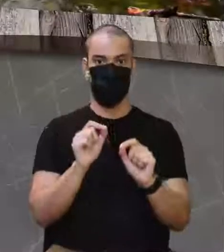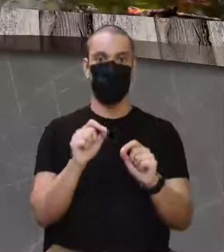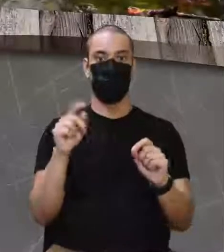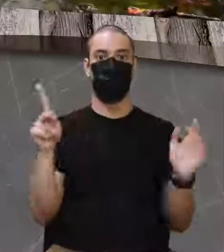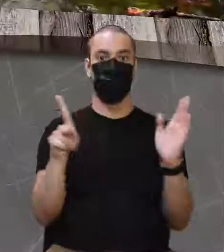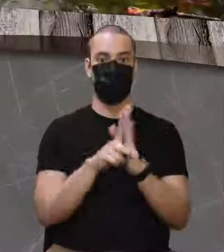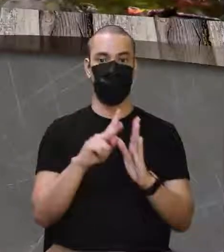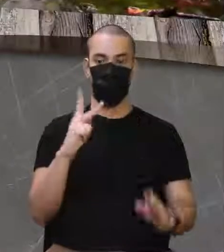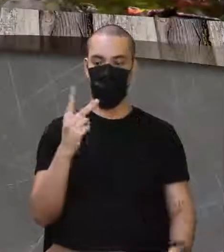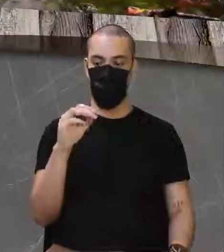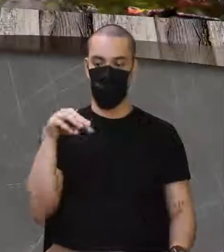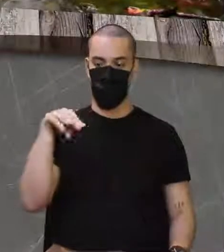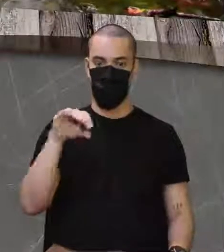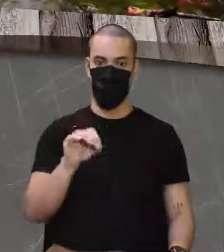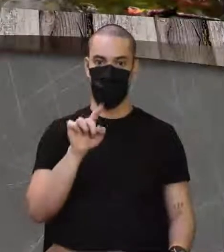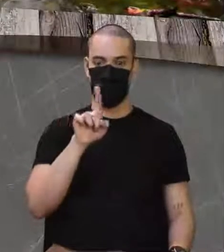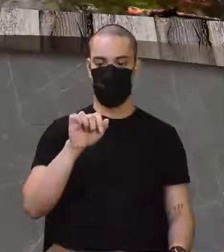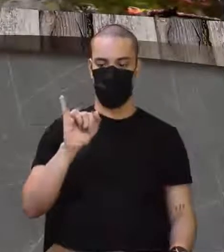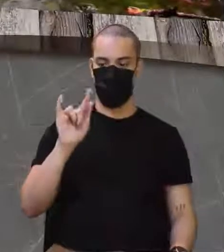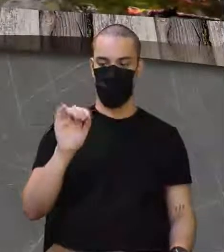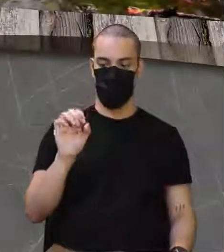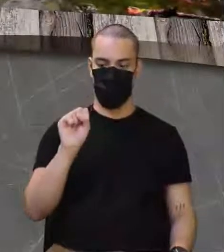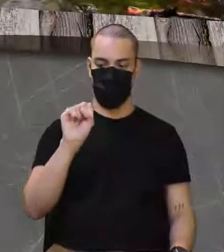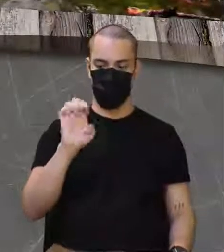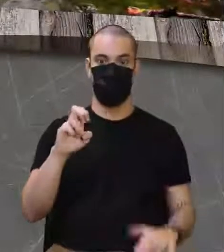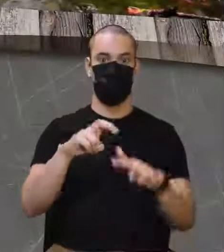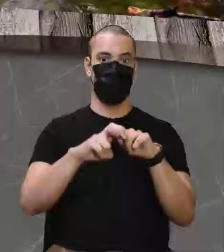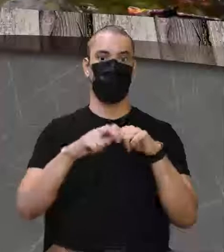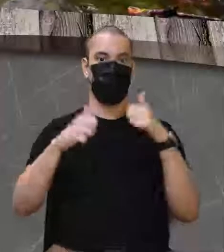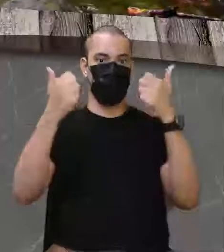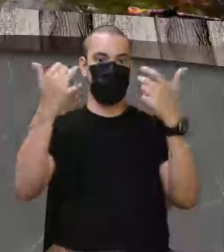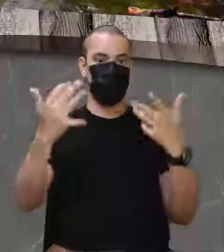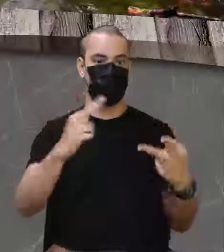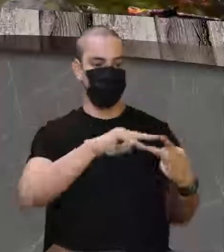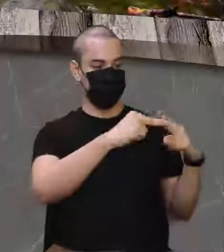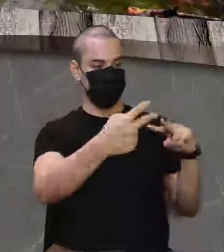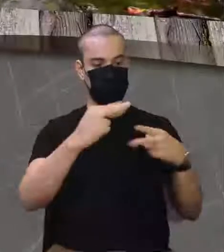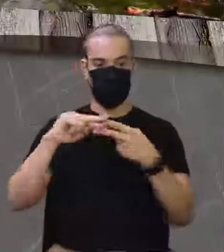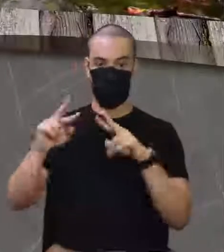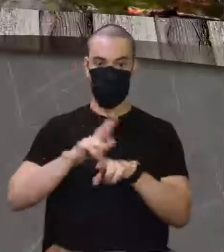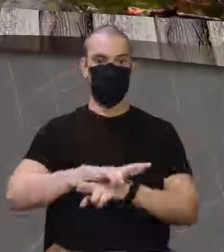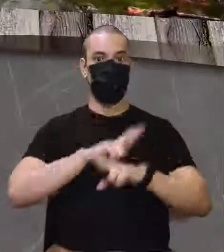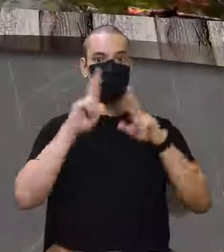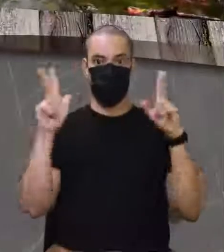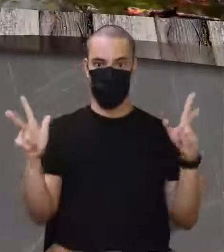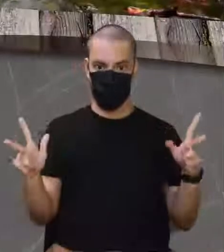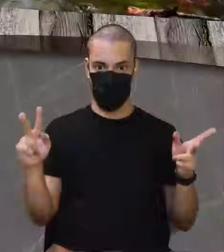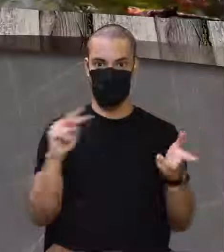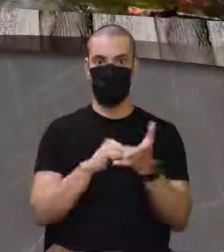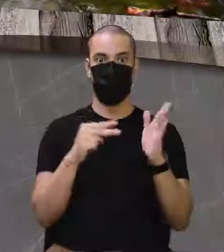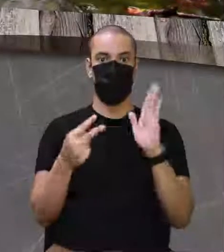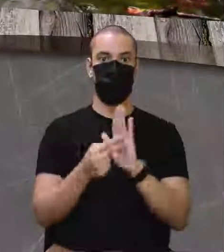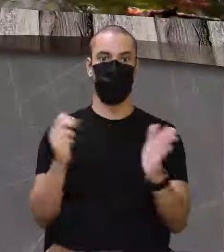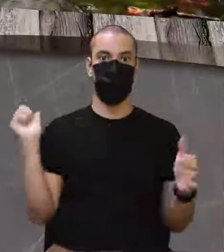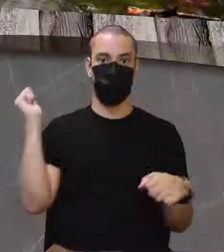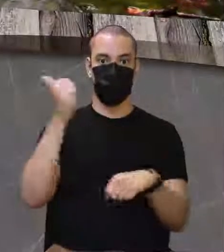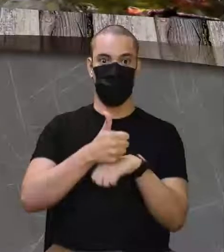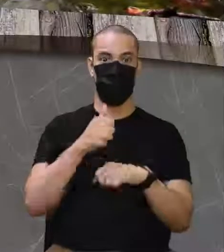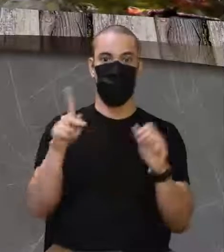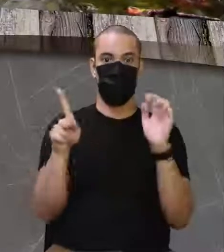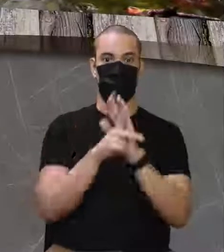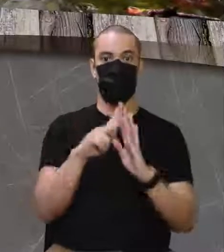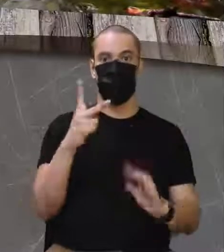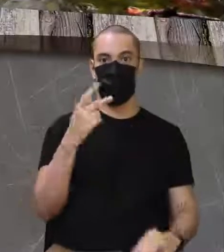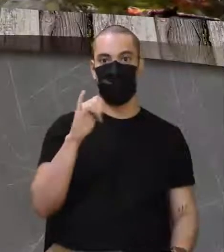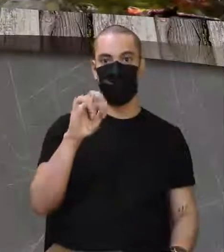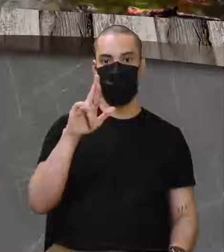homozigose. E aí, quando a gente entra com os indivíduos heterozigotos, representam aí, né, os híbridos, tá bom? Exatamente.